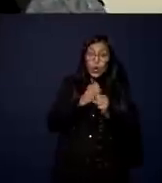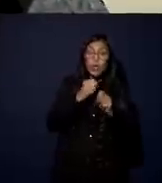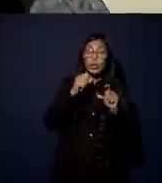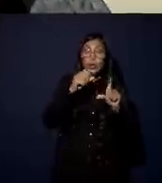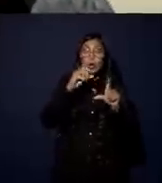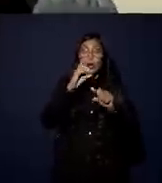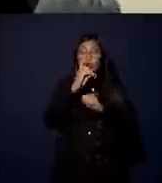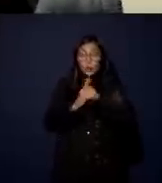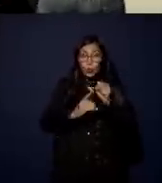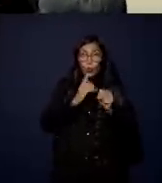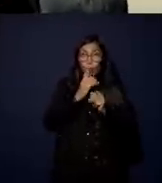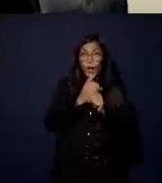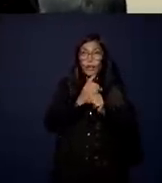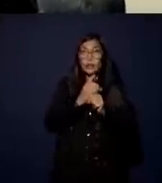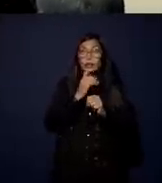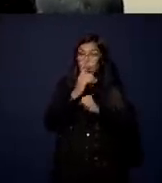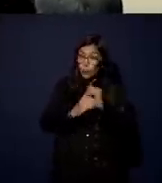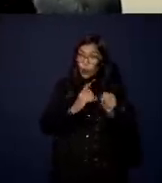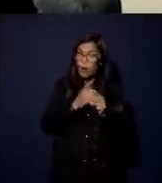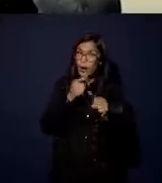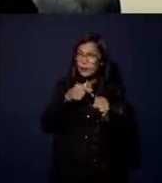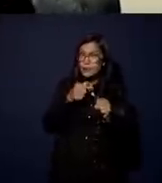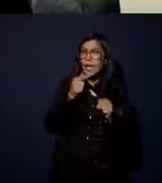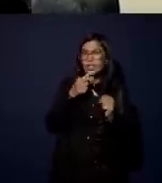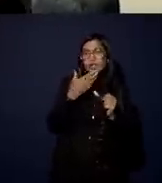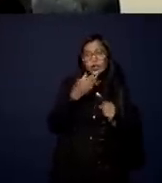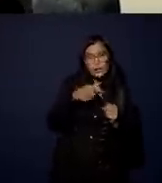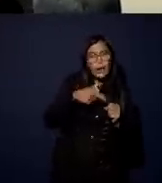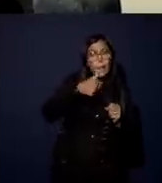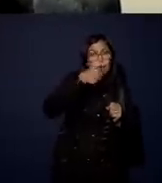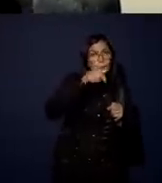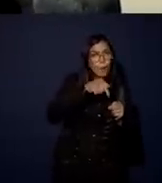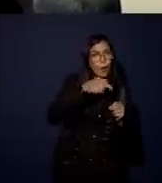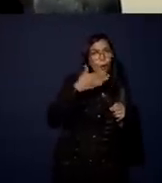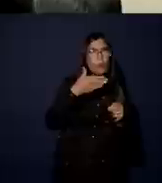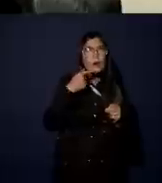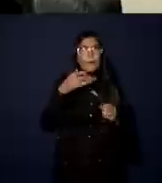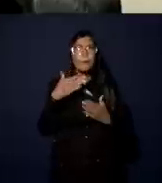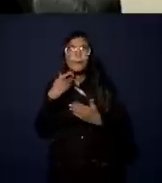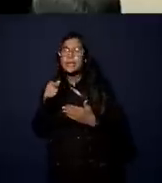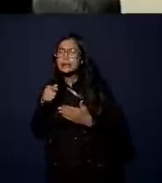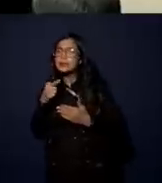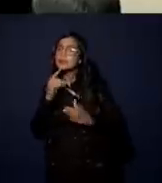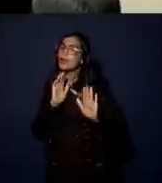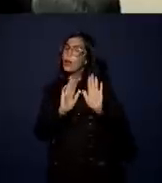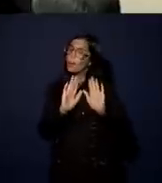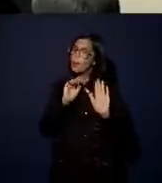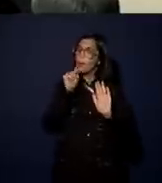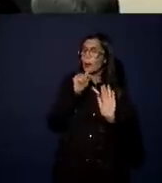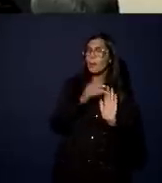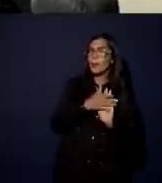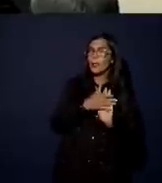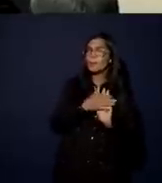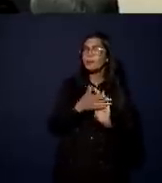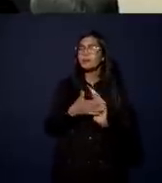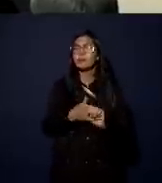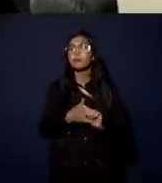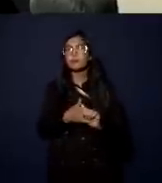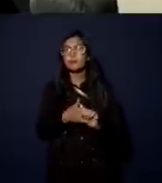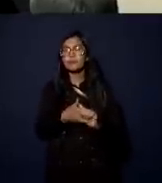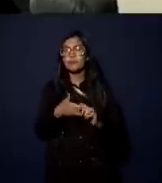não não período tão distante mas com bastante cautela aqui acho que